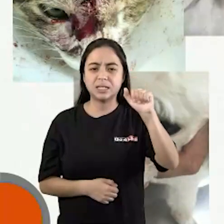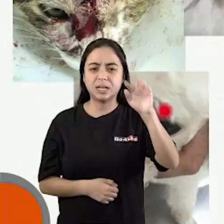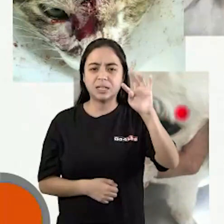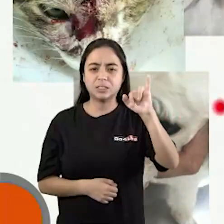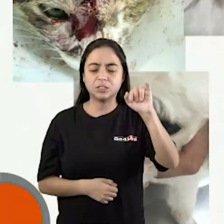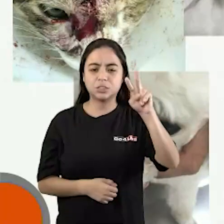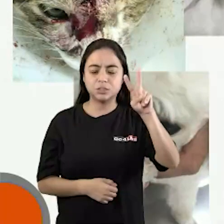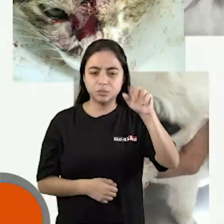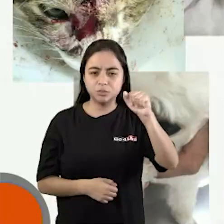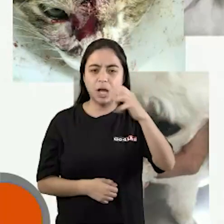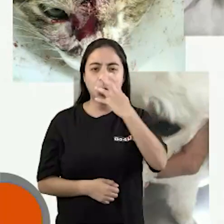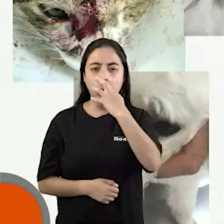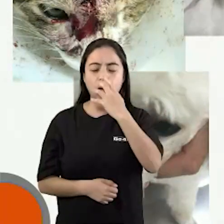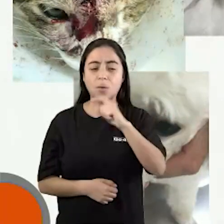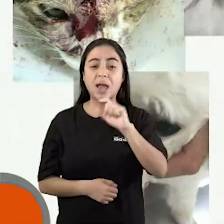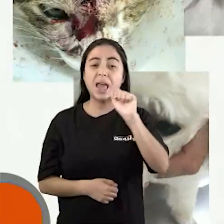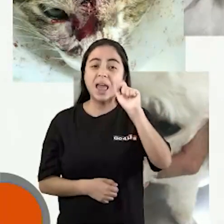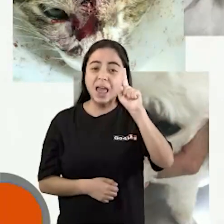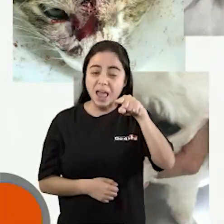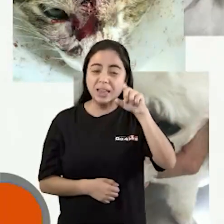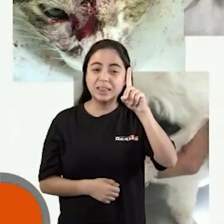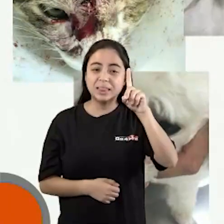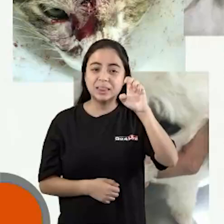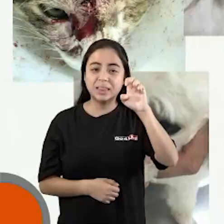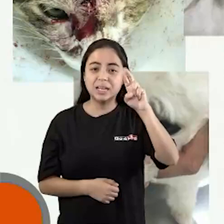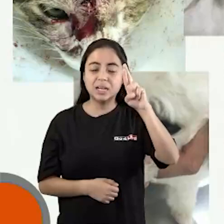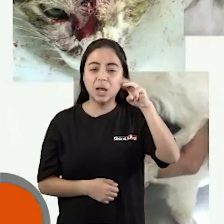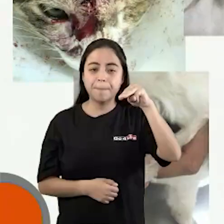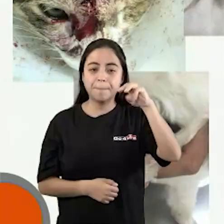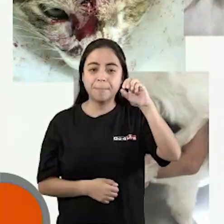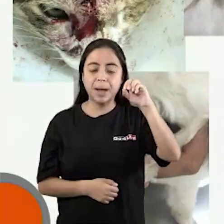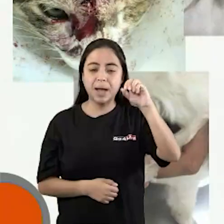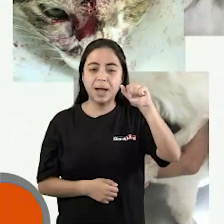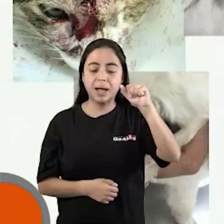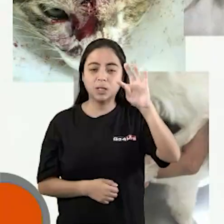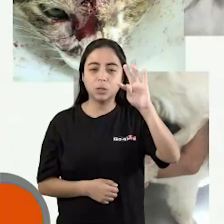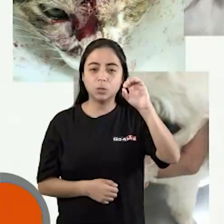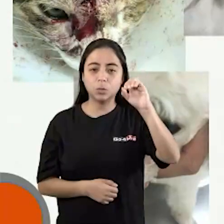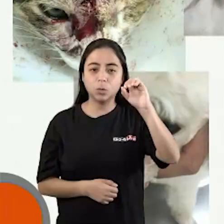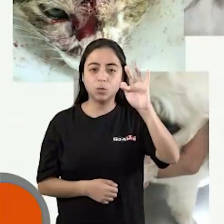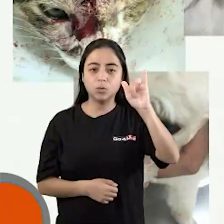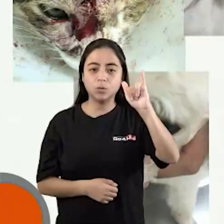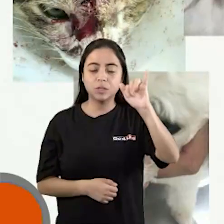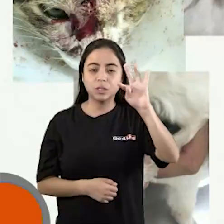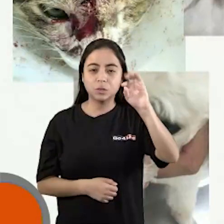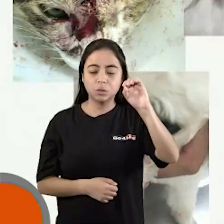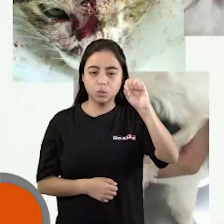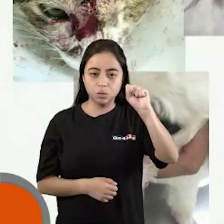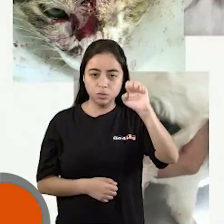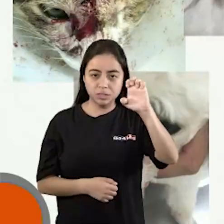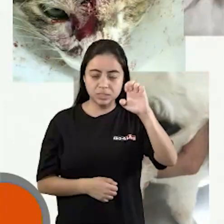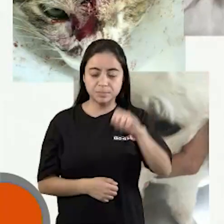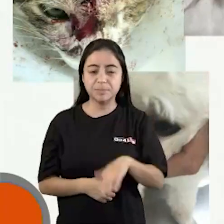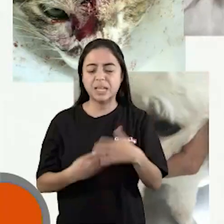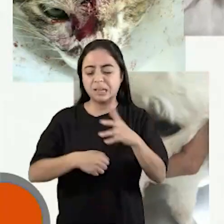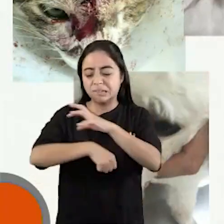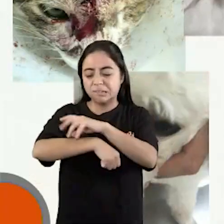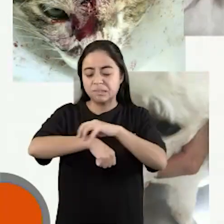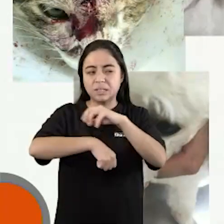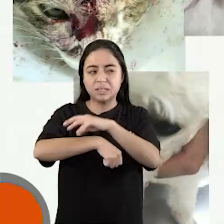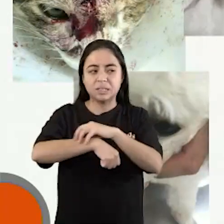exudativa num cão é dermatofitose. Olha de novo aqui os dermatófitos. E essa lesão